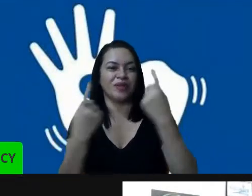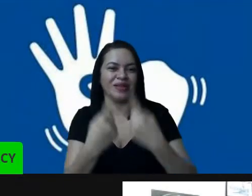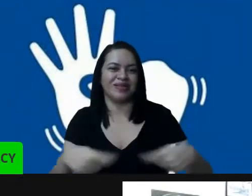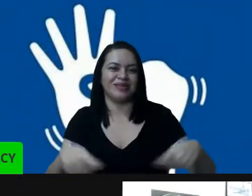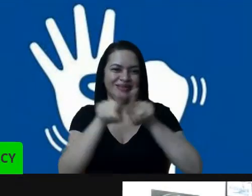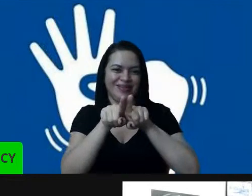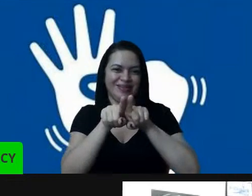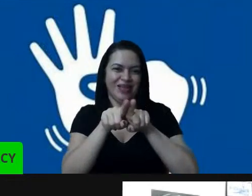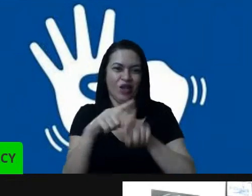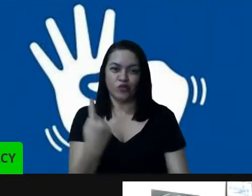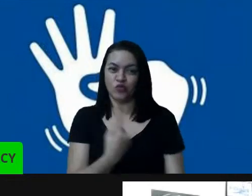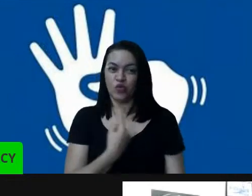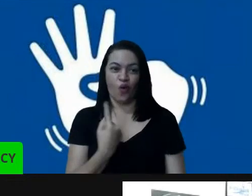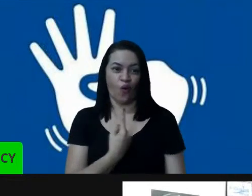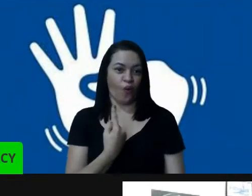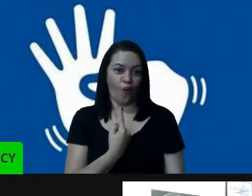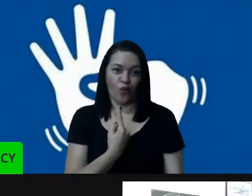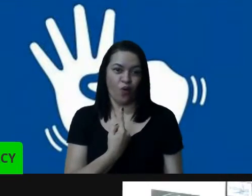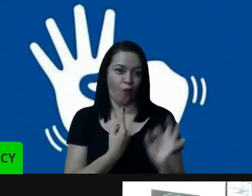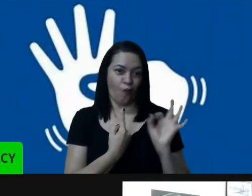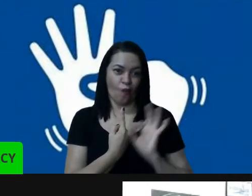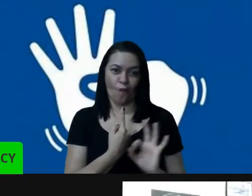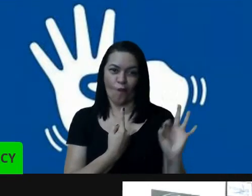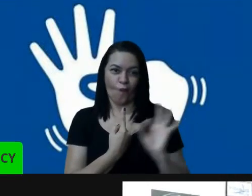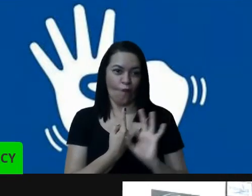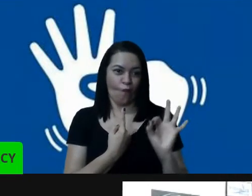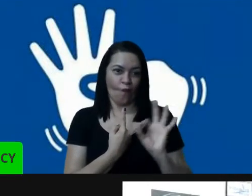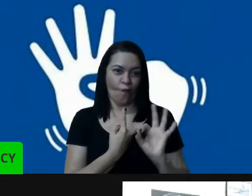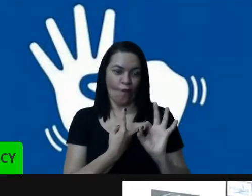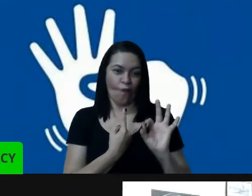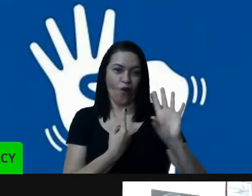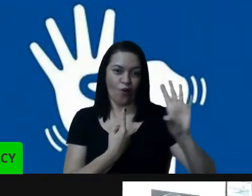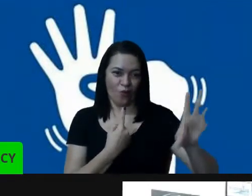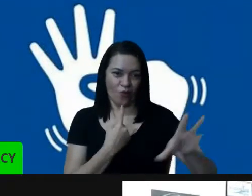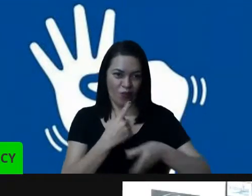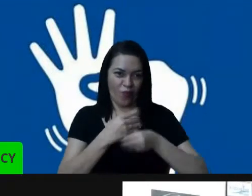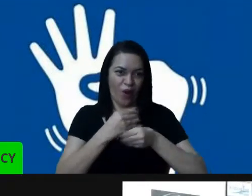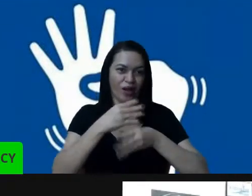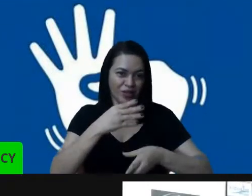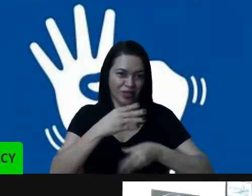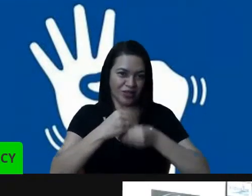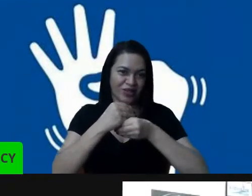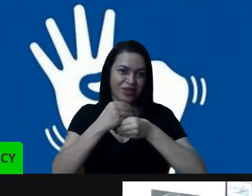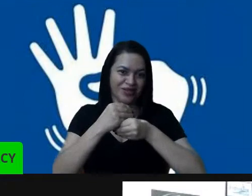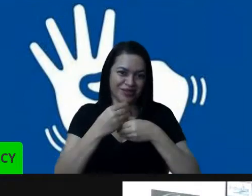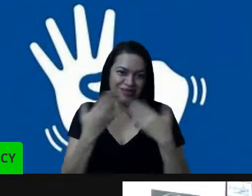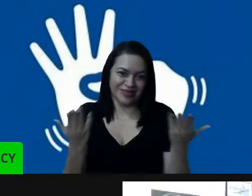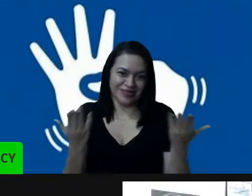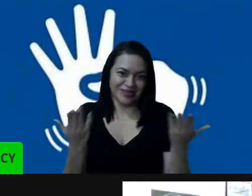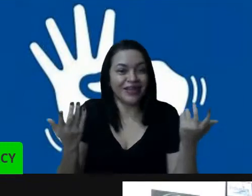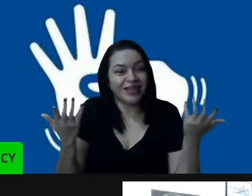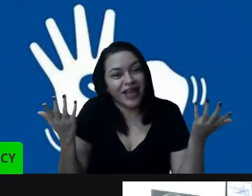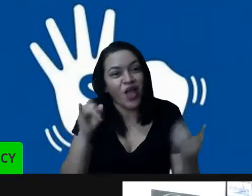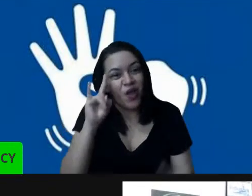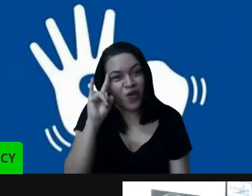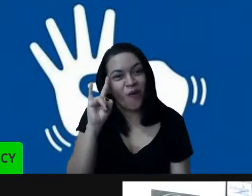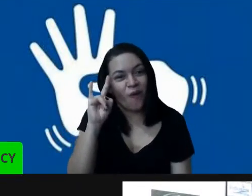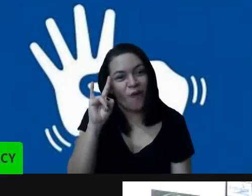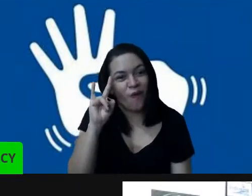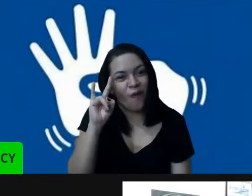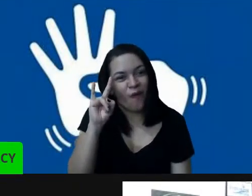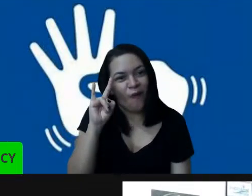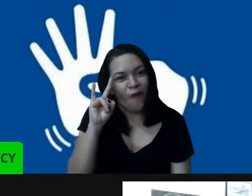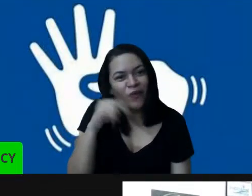ninguém é nada. O resto vocês complementam. Mas é isso, nem corno, né? Então, sozinho no mundo a gente não